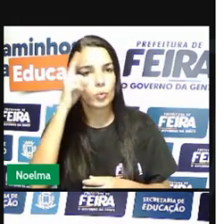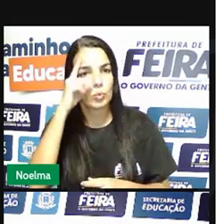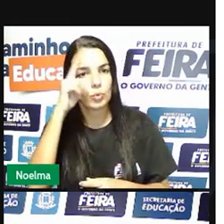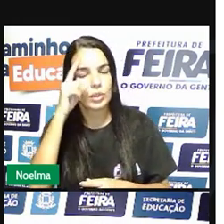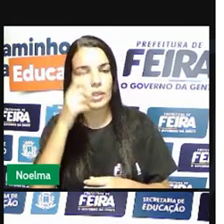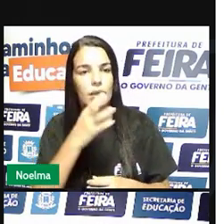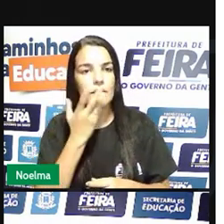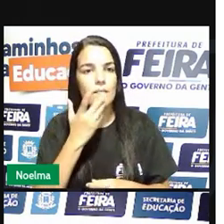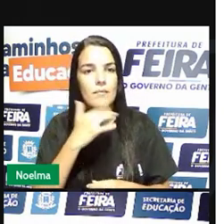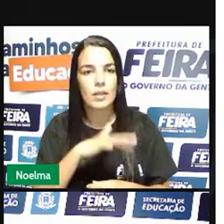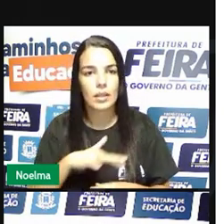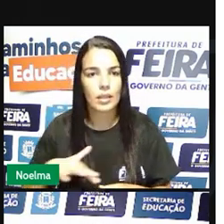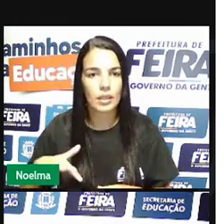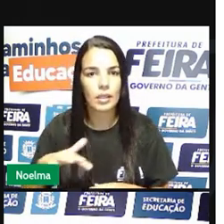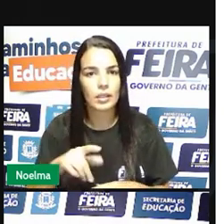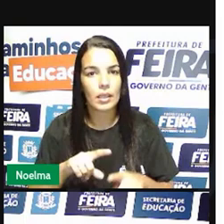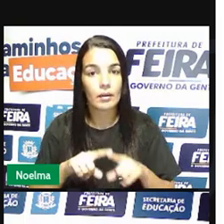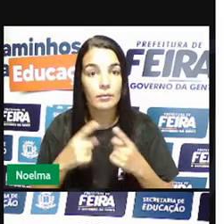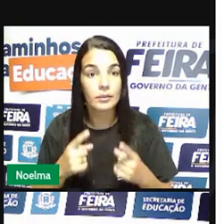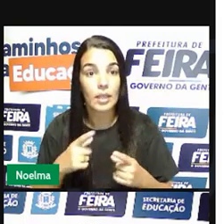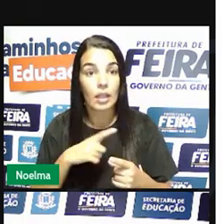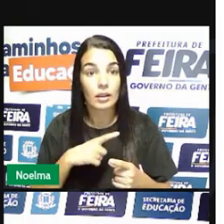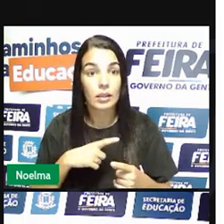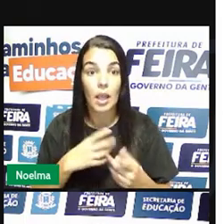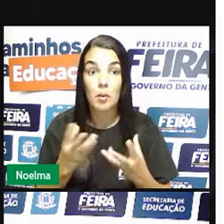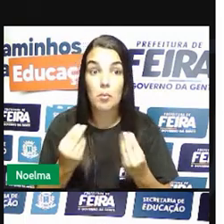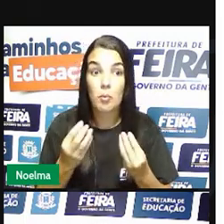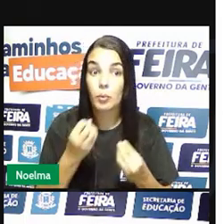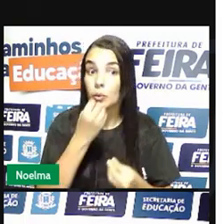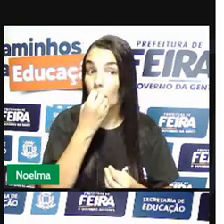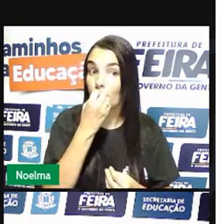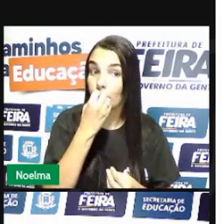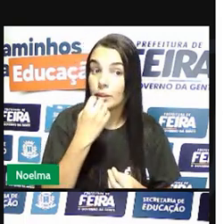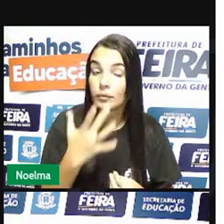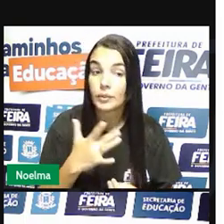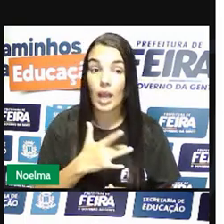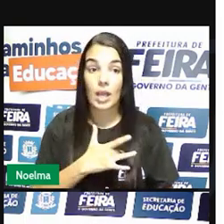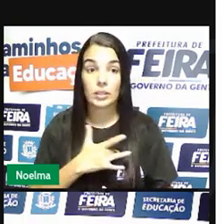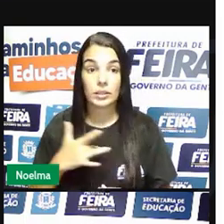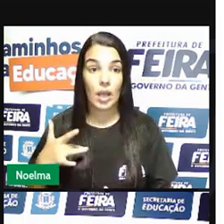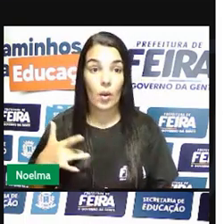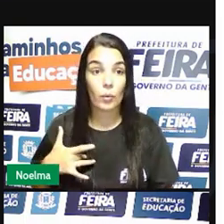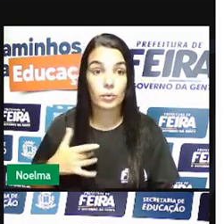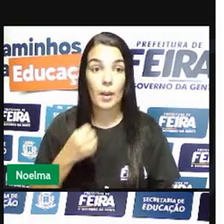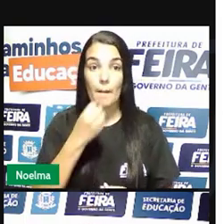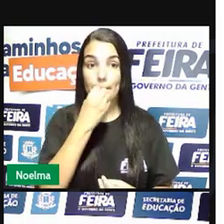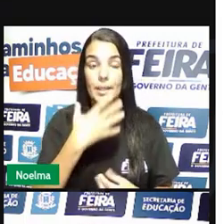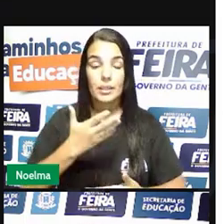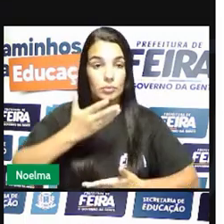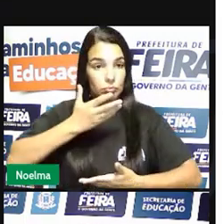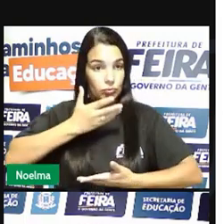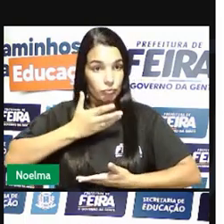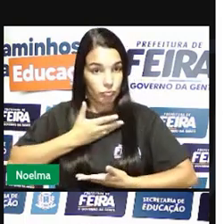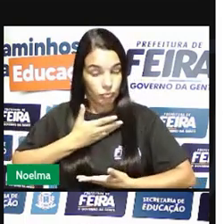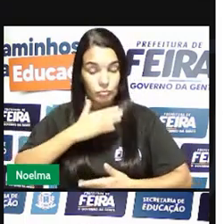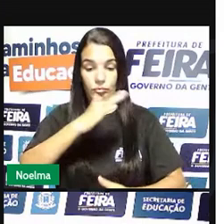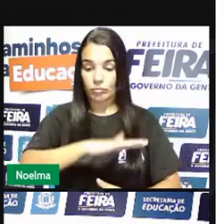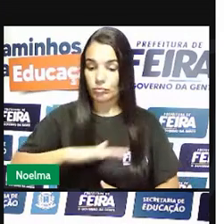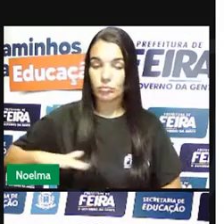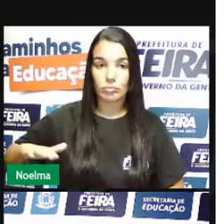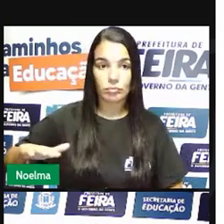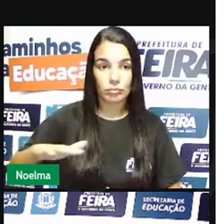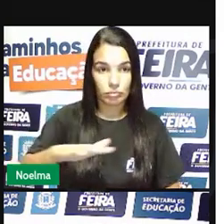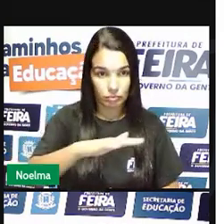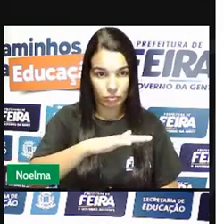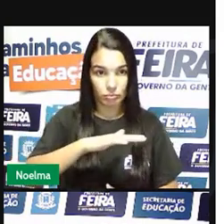crianças, visto que esta traz inúmeros benefícios à saúde e bem-estar das mesmas.